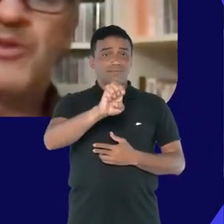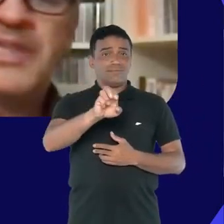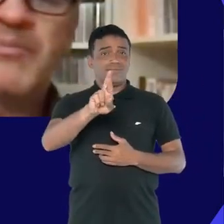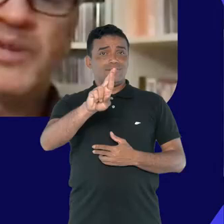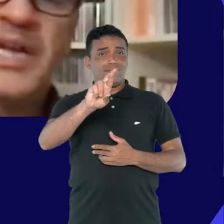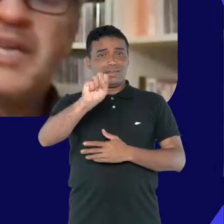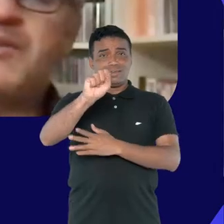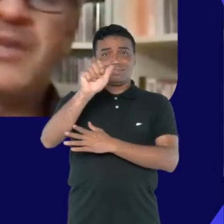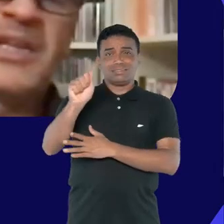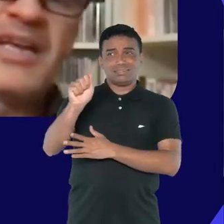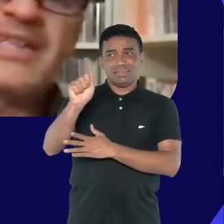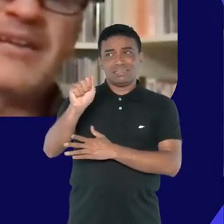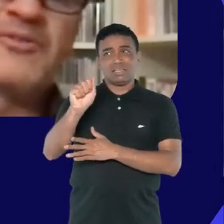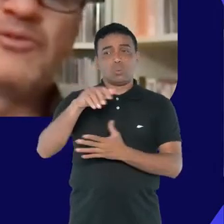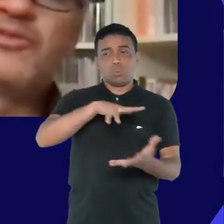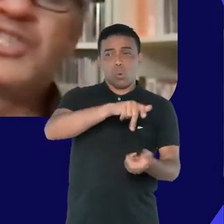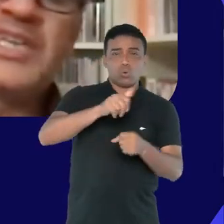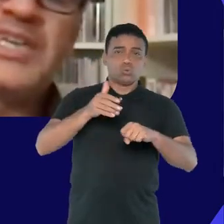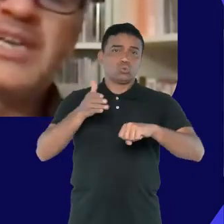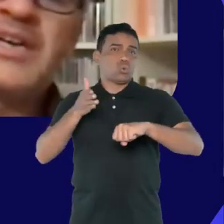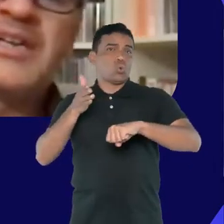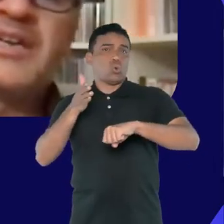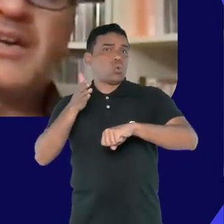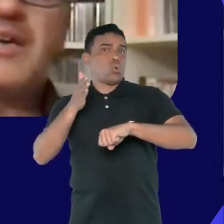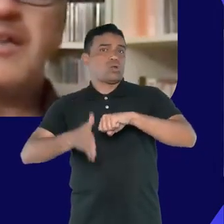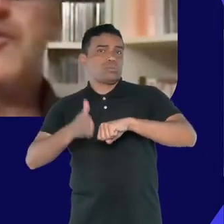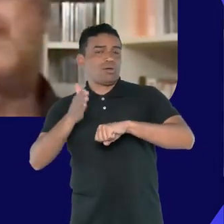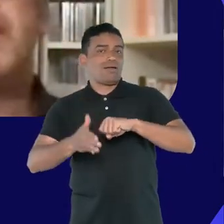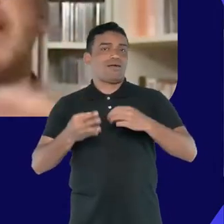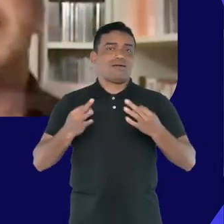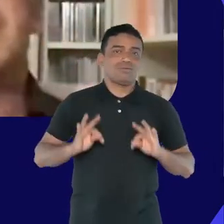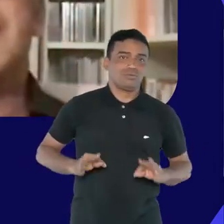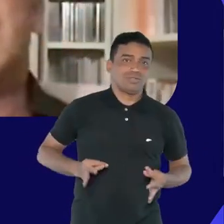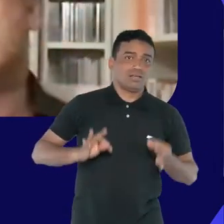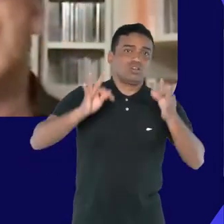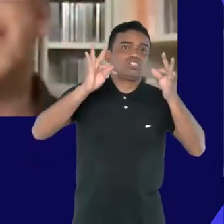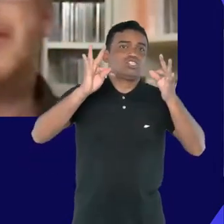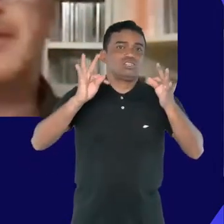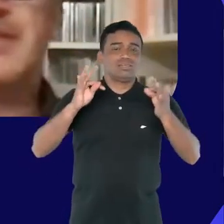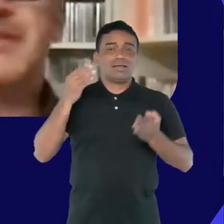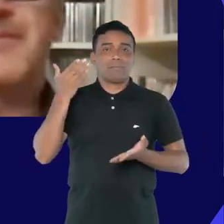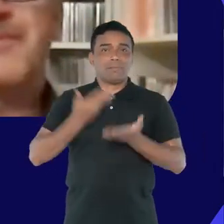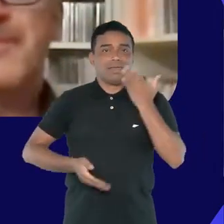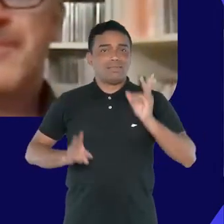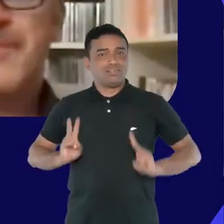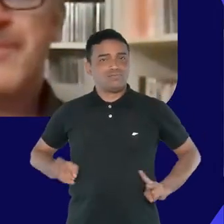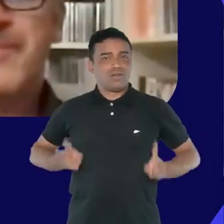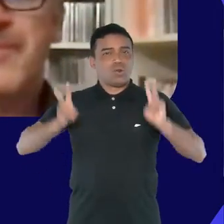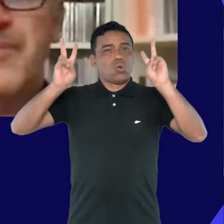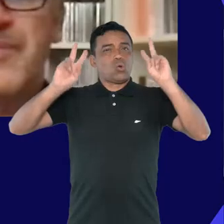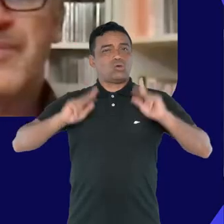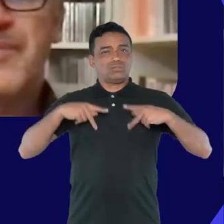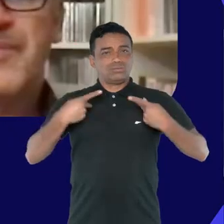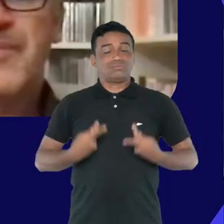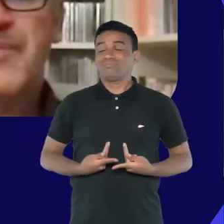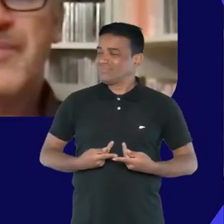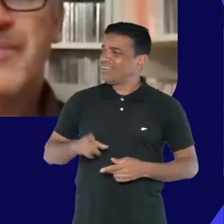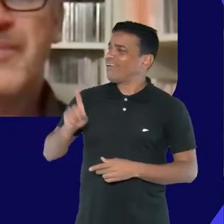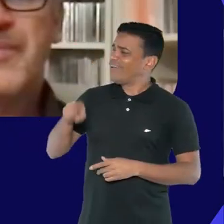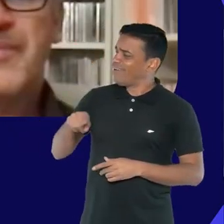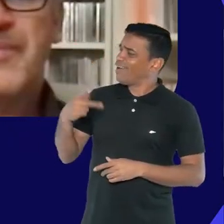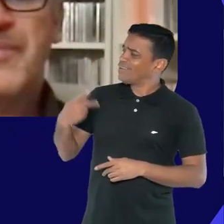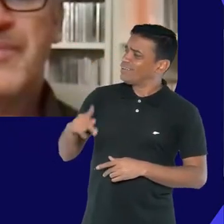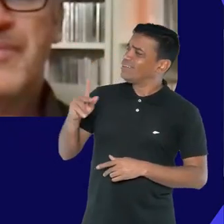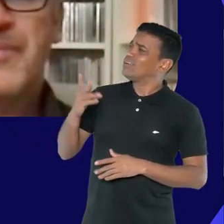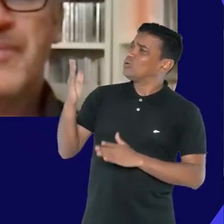questões do mundo contemporâneo, a tecnologia, a desumanização, digamos assim. Há uma carência muito grande no Brasil